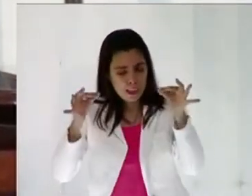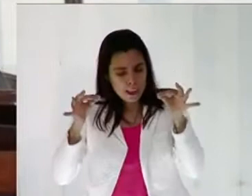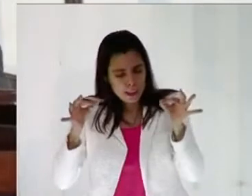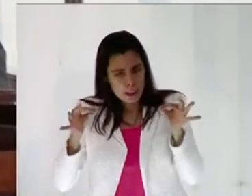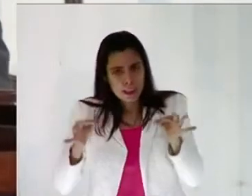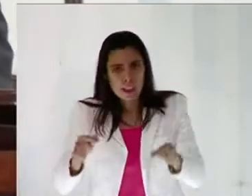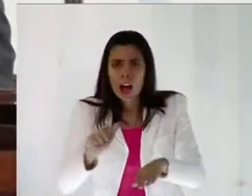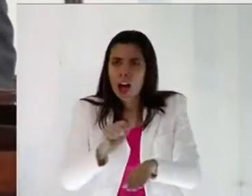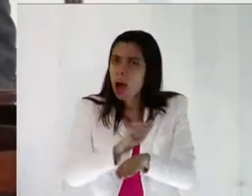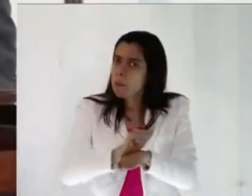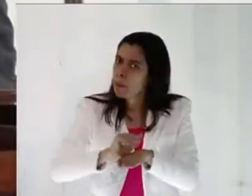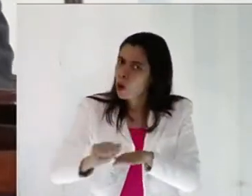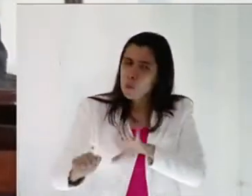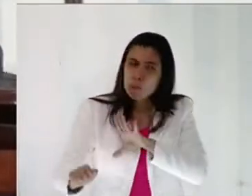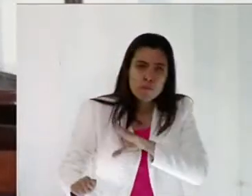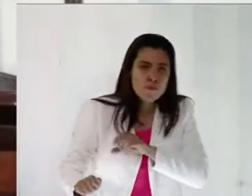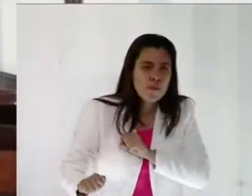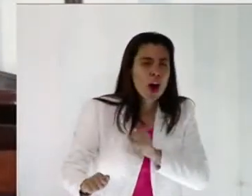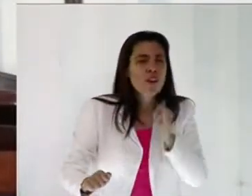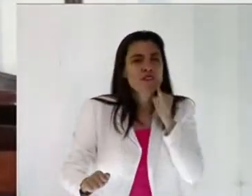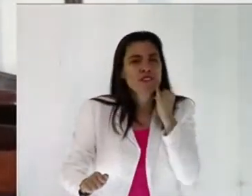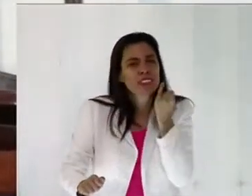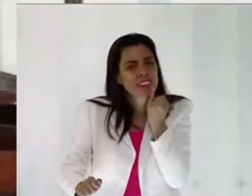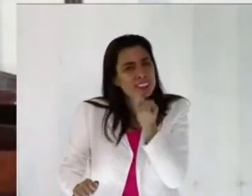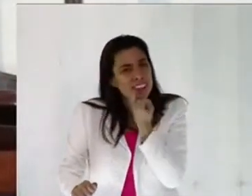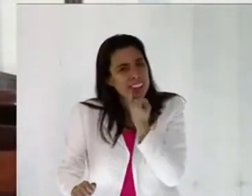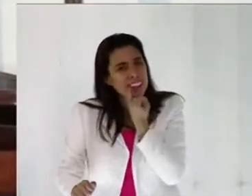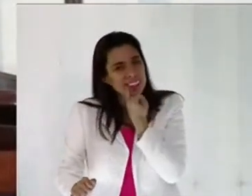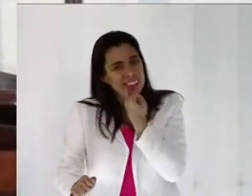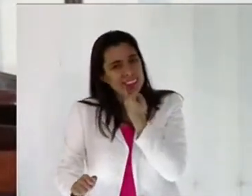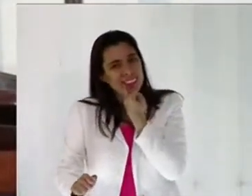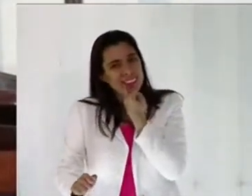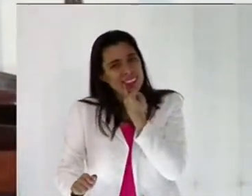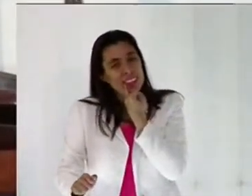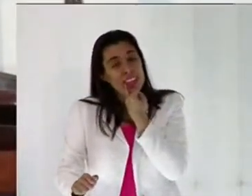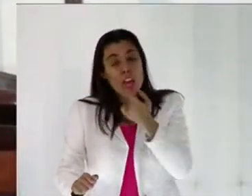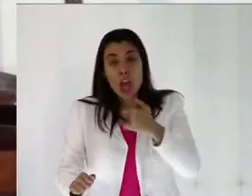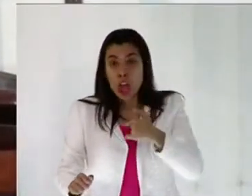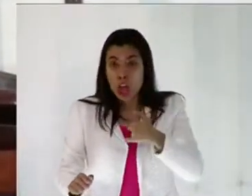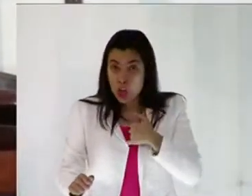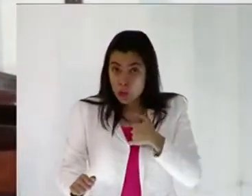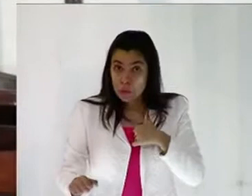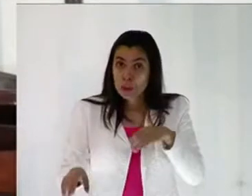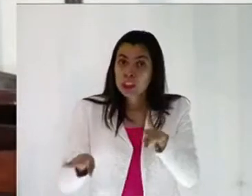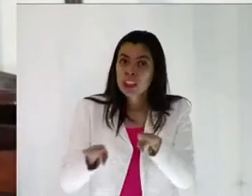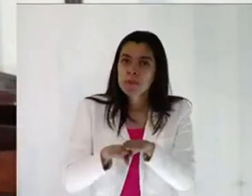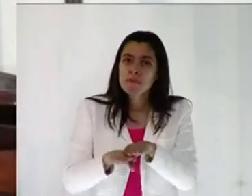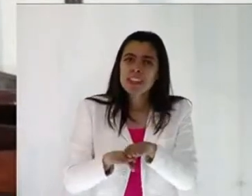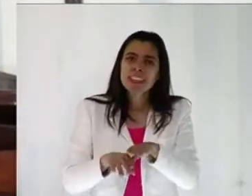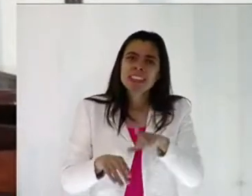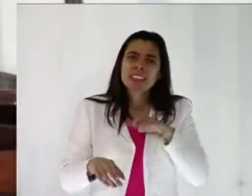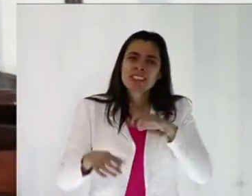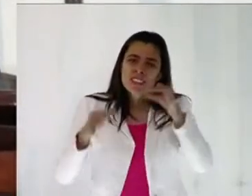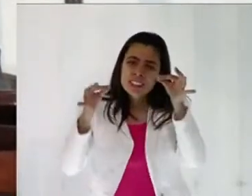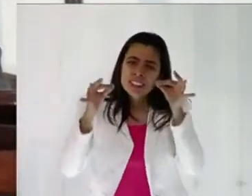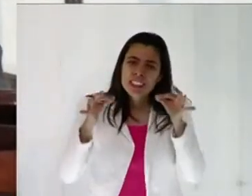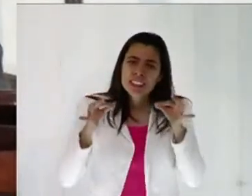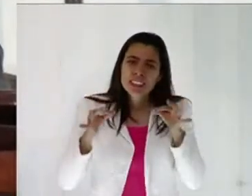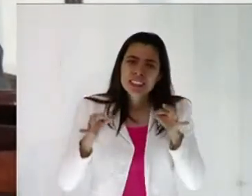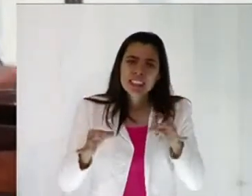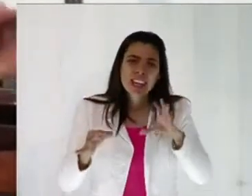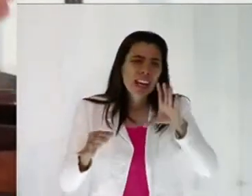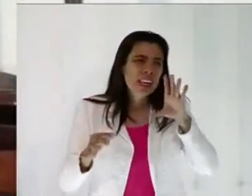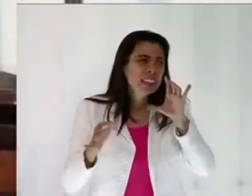do nosso eterno Deus pelo seu Filho bendito Jesus. A palavra de Deus nos informa no Novo Testamento que por